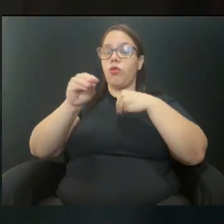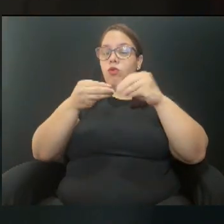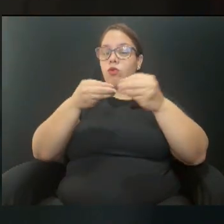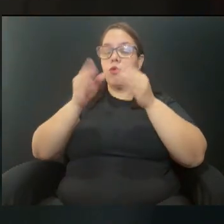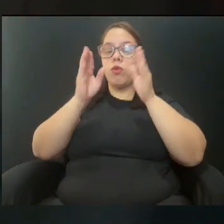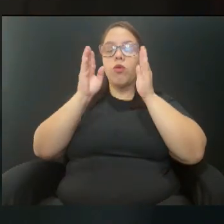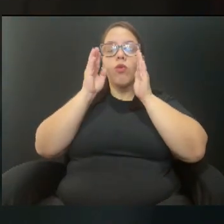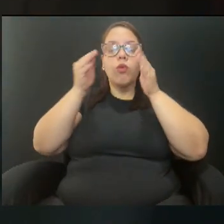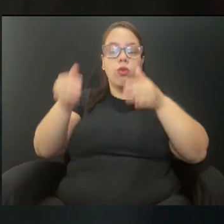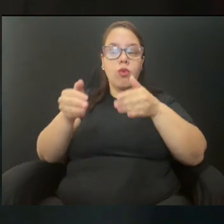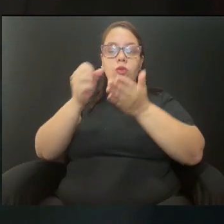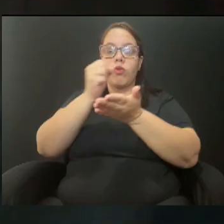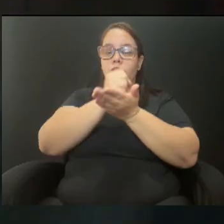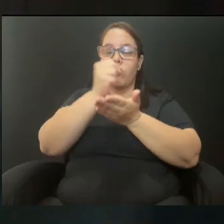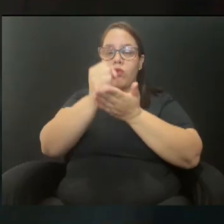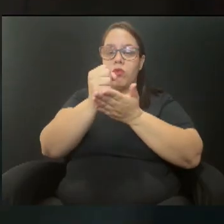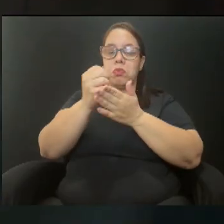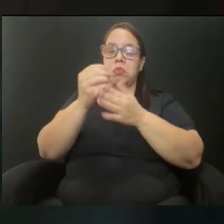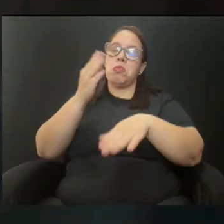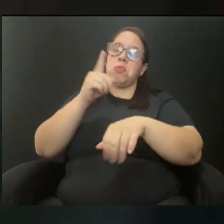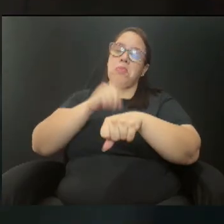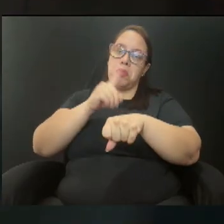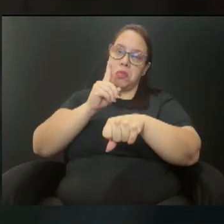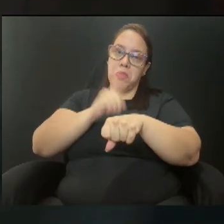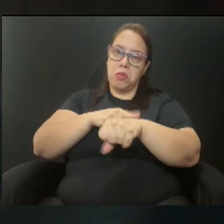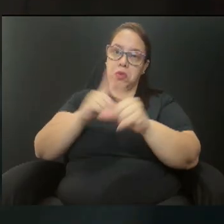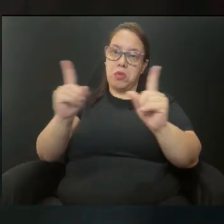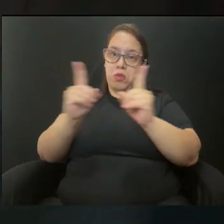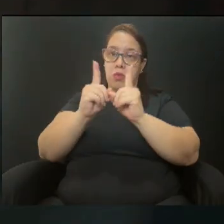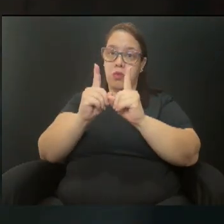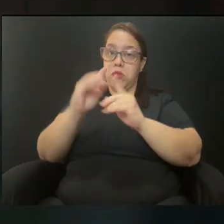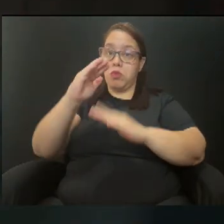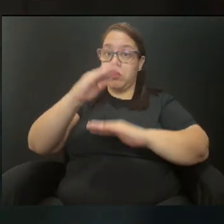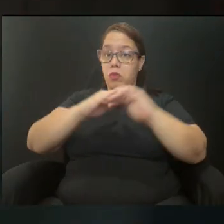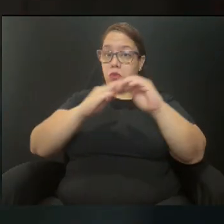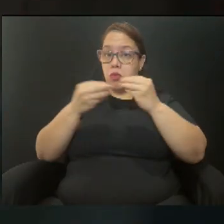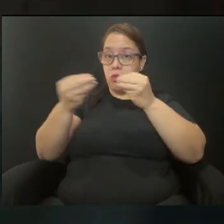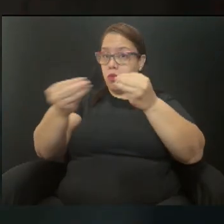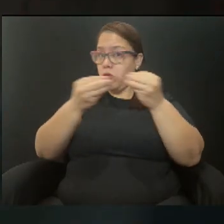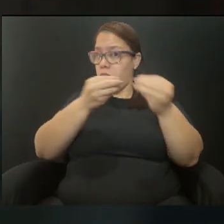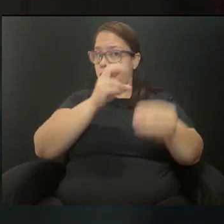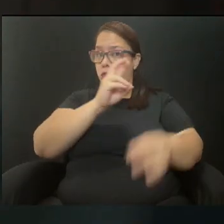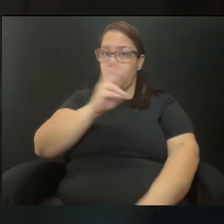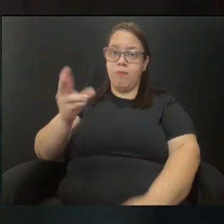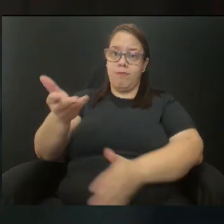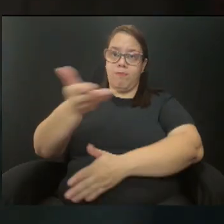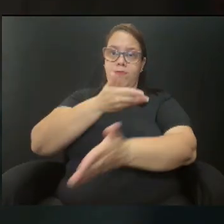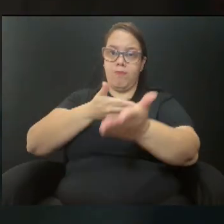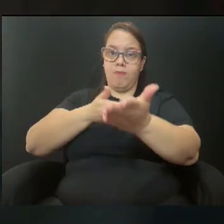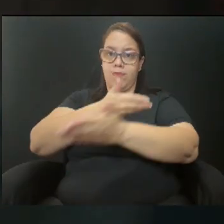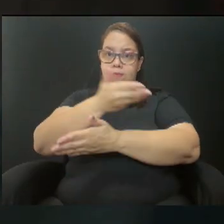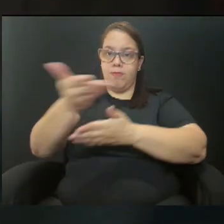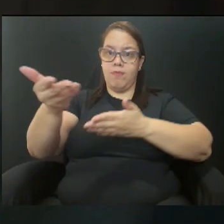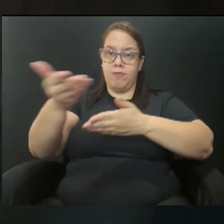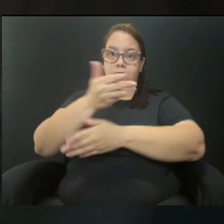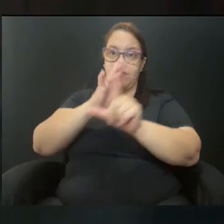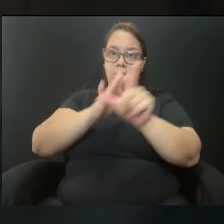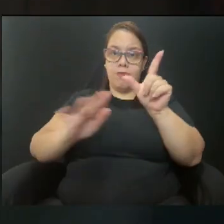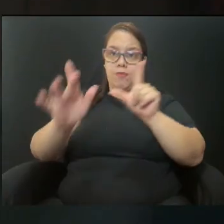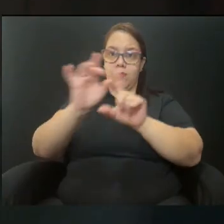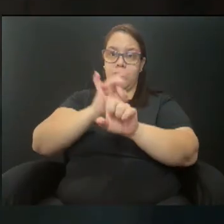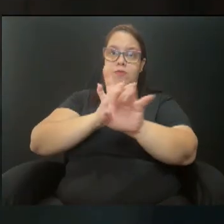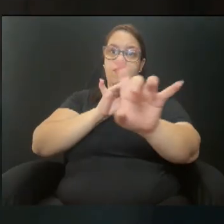contratos temporários e serviços sob demanda, é quase sempre intermediado por plataformas digitais. Na